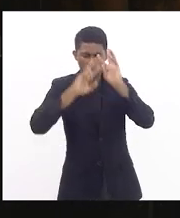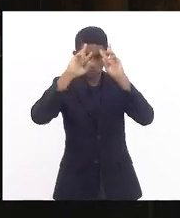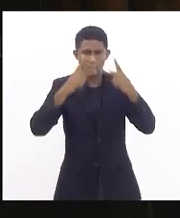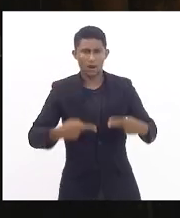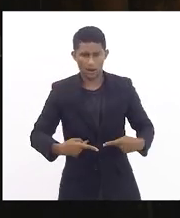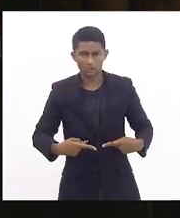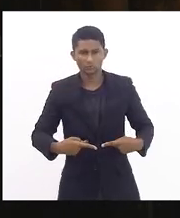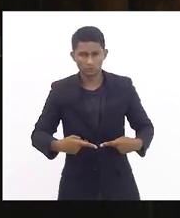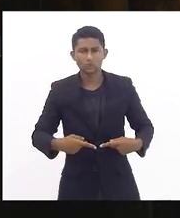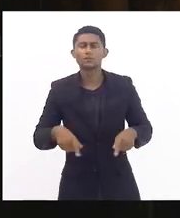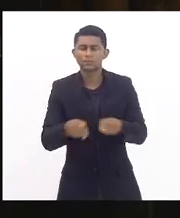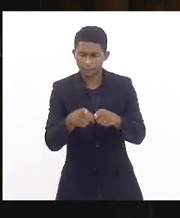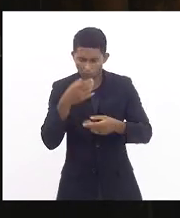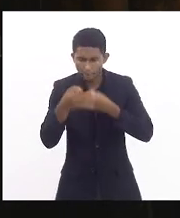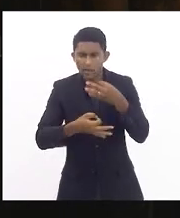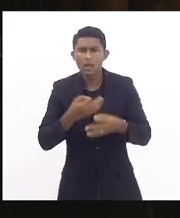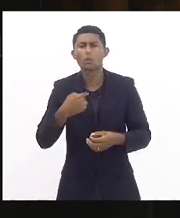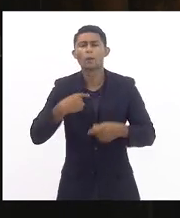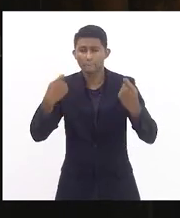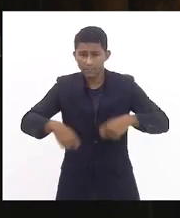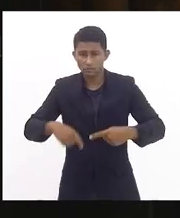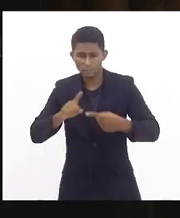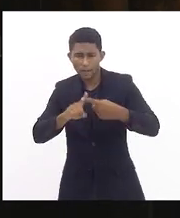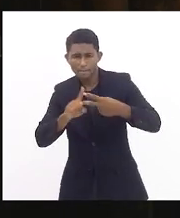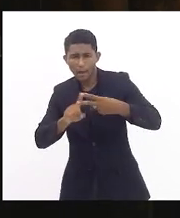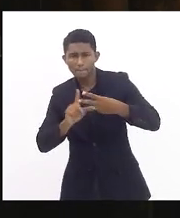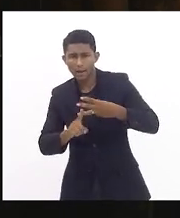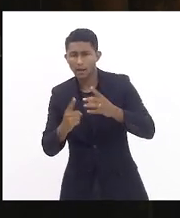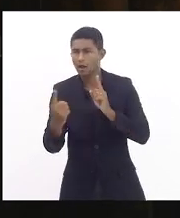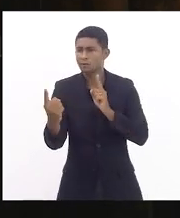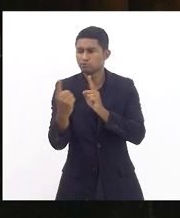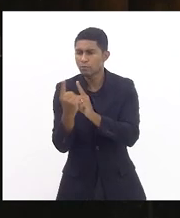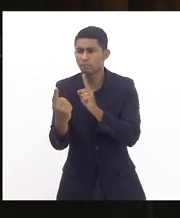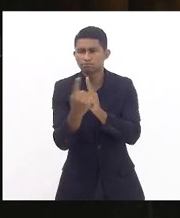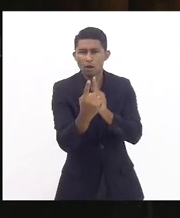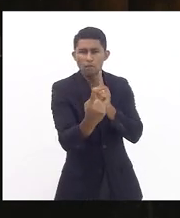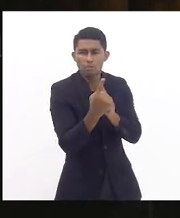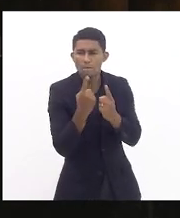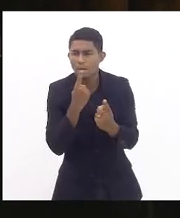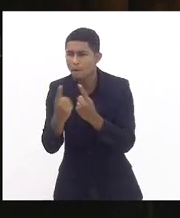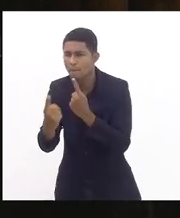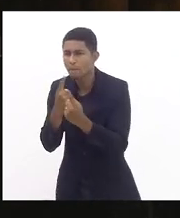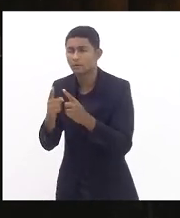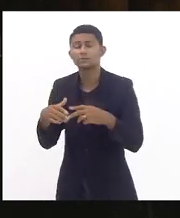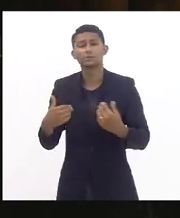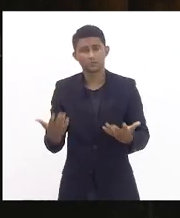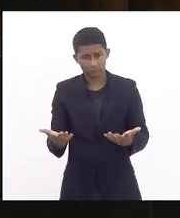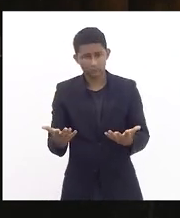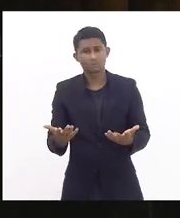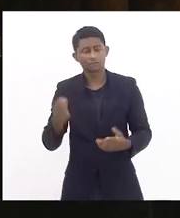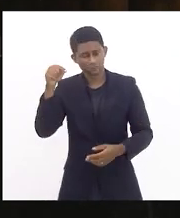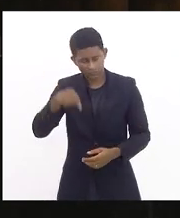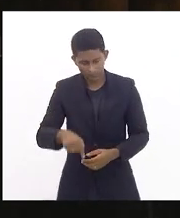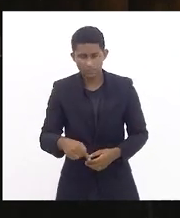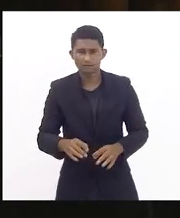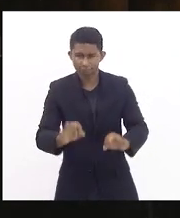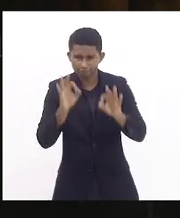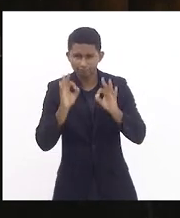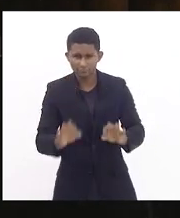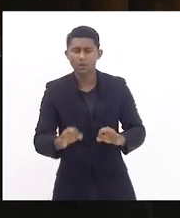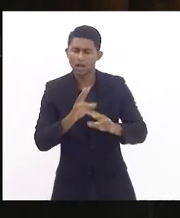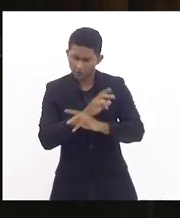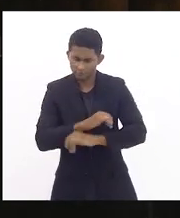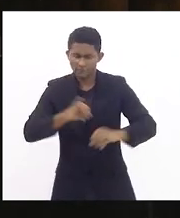dignidade. Nós temos comissões nesta casa. Então, senhoras e senhores, fica aqui o nosso repúdio. Eu